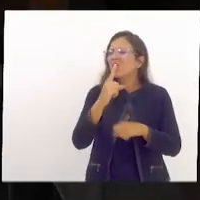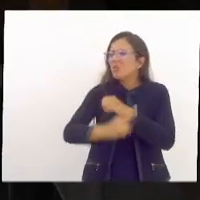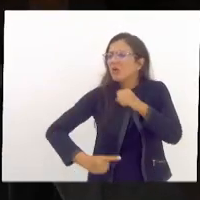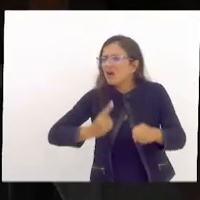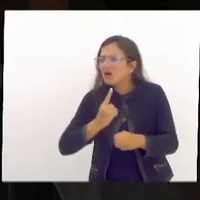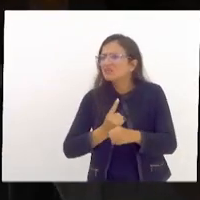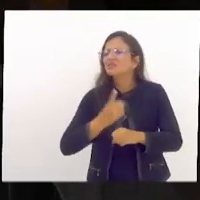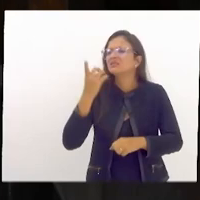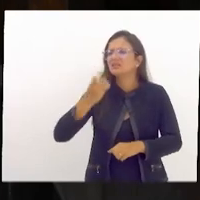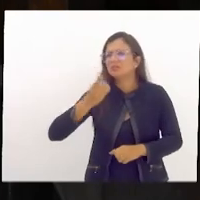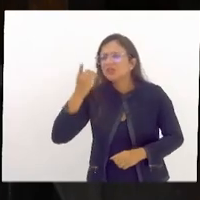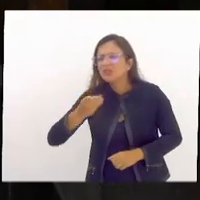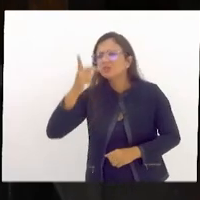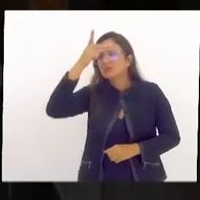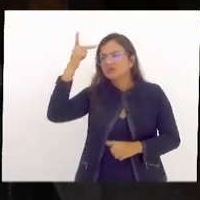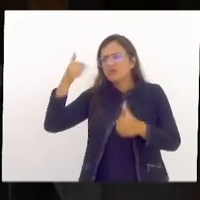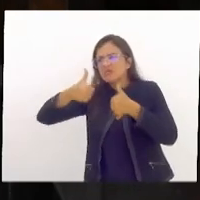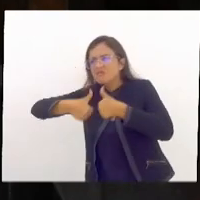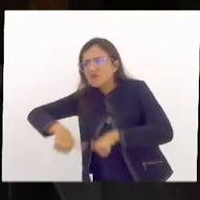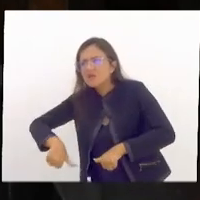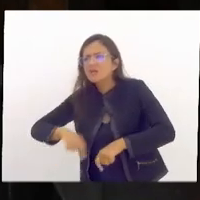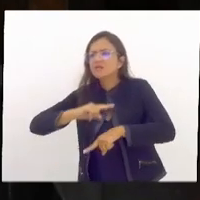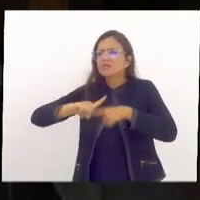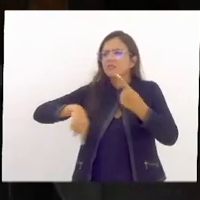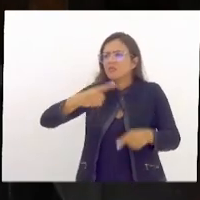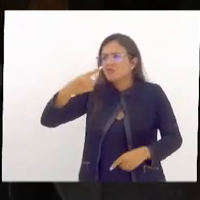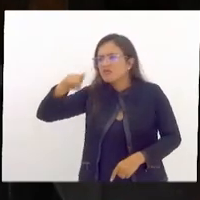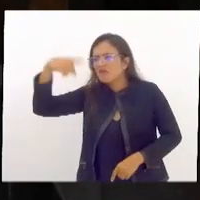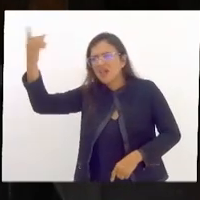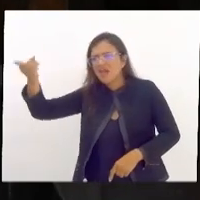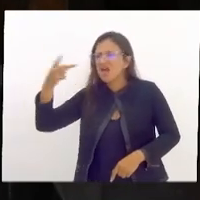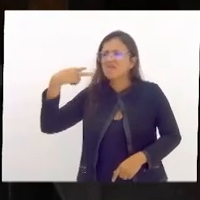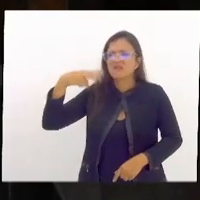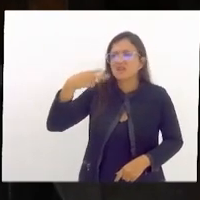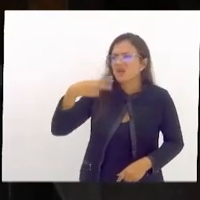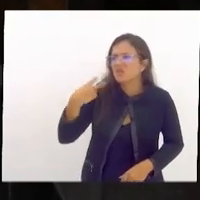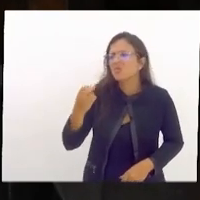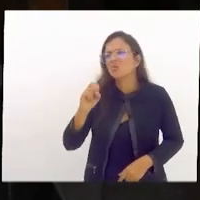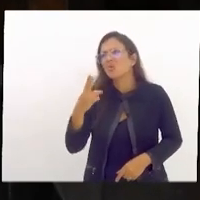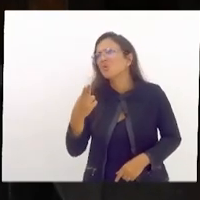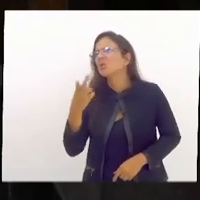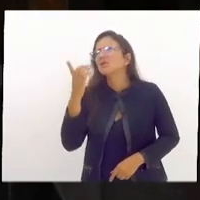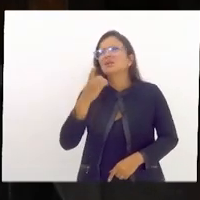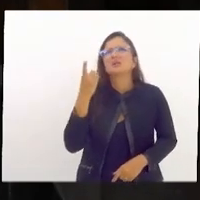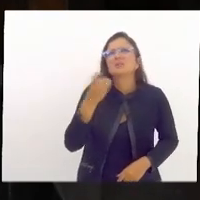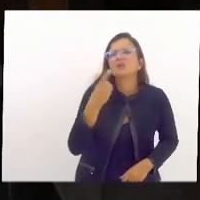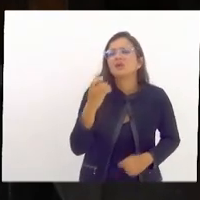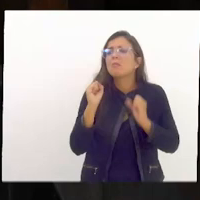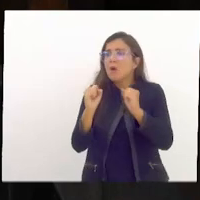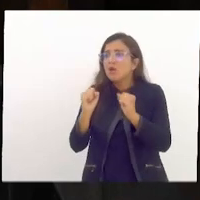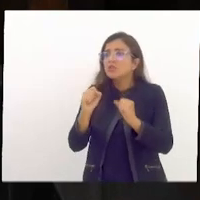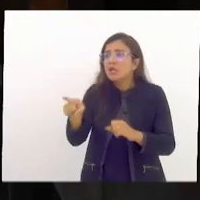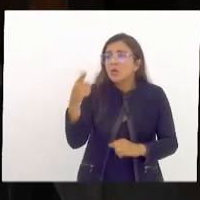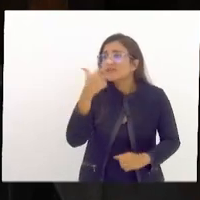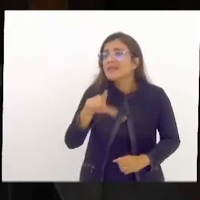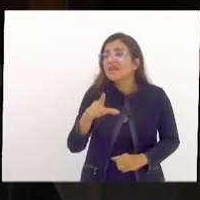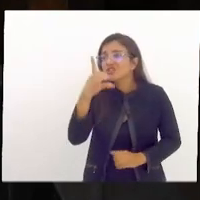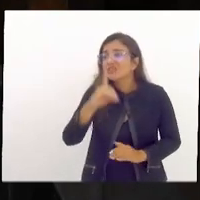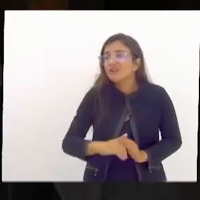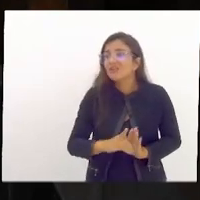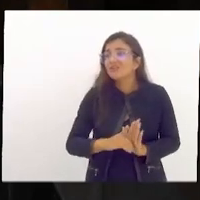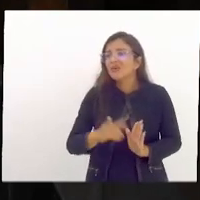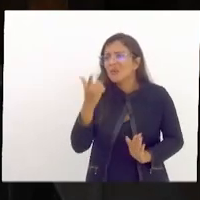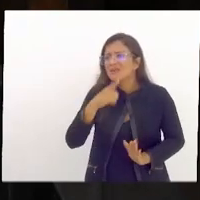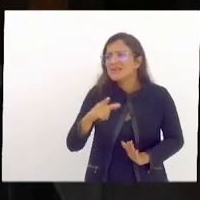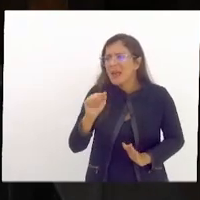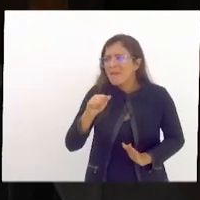deputado e depois com outro tempo como vereador ou como deputado federal, pode ter aposentadoria